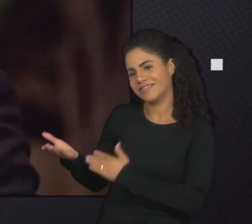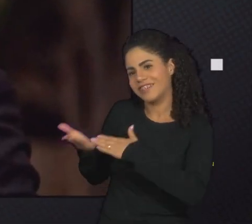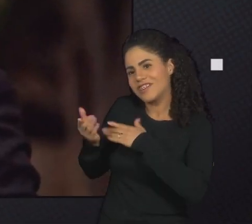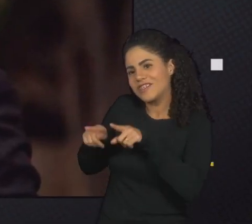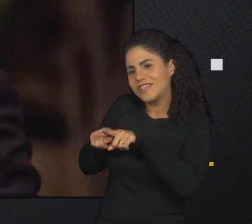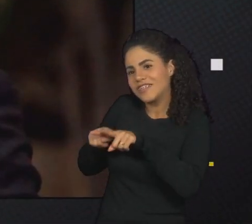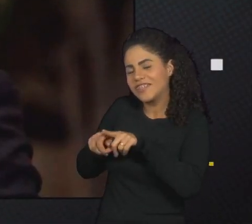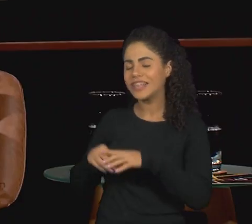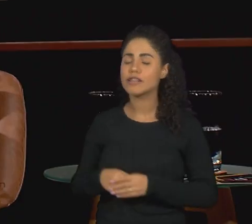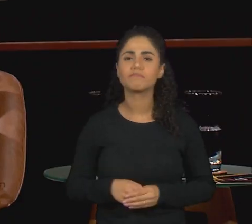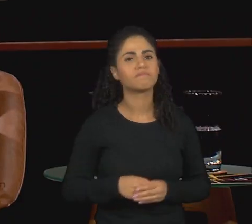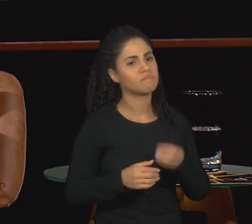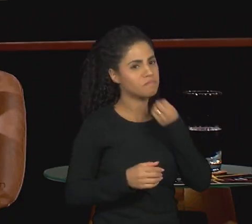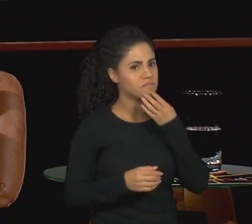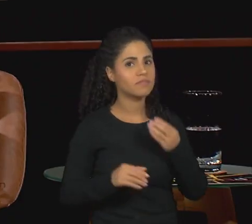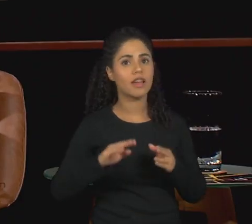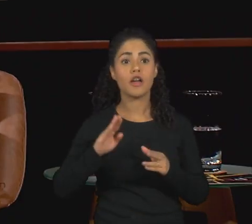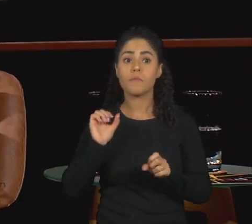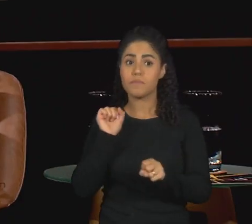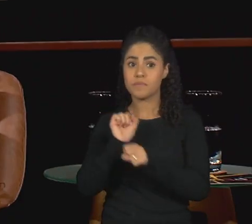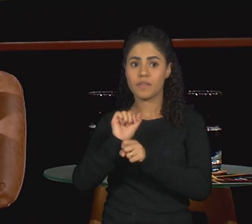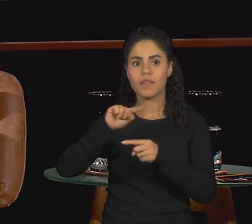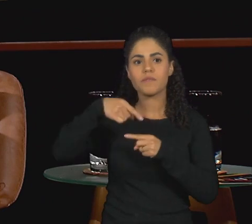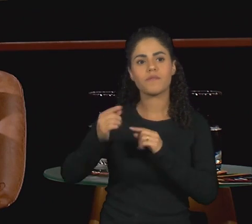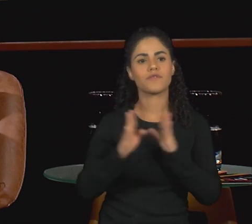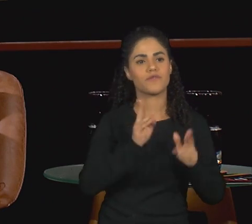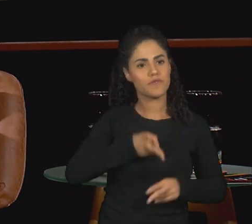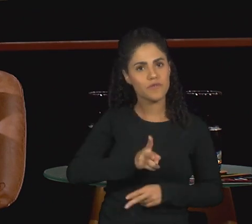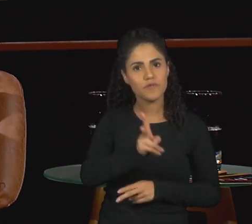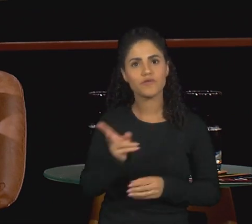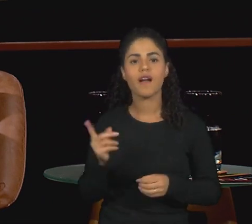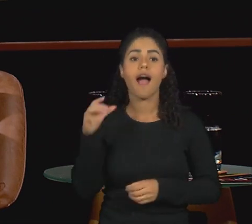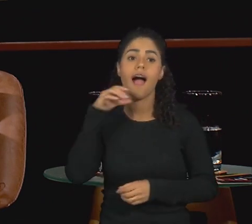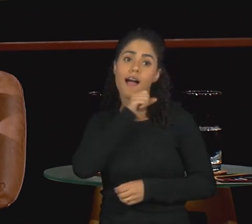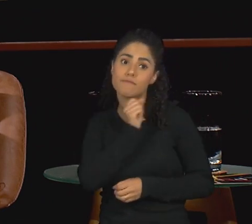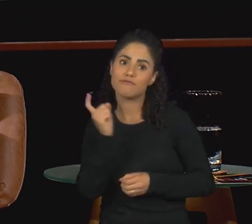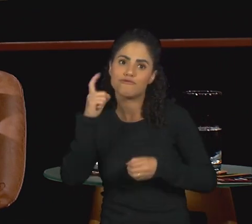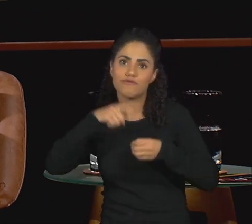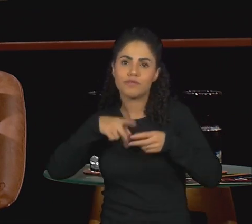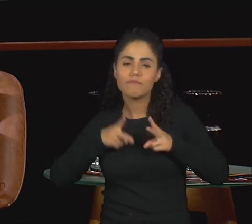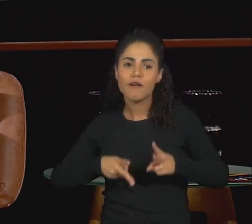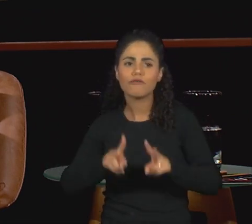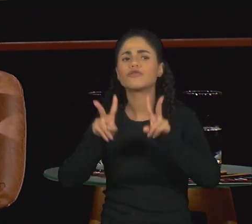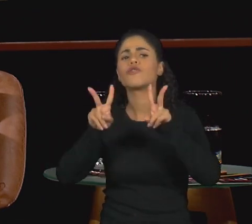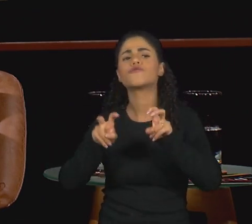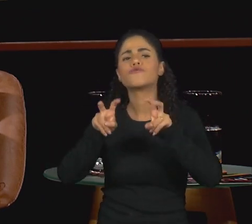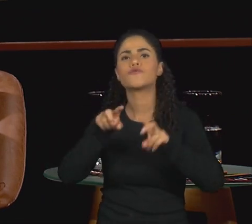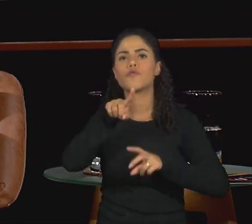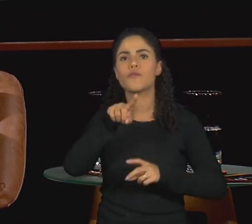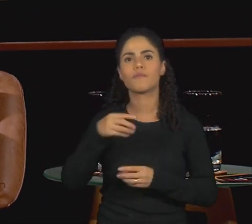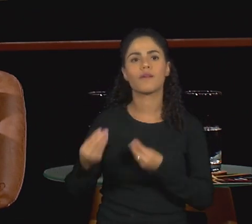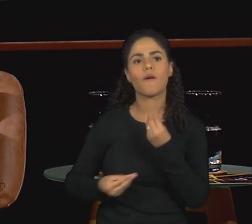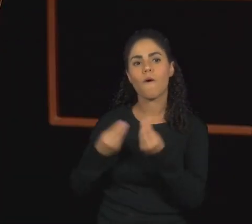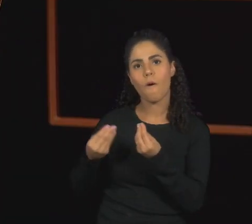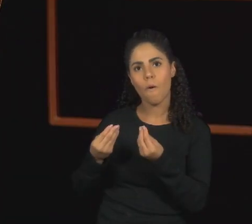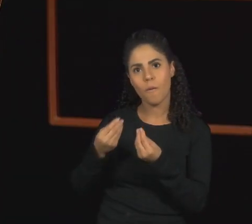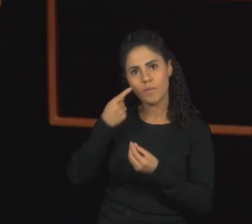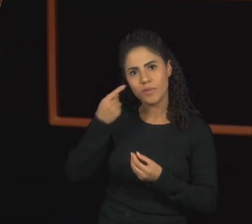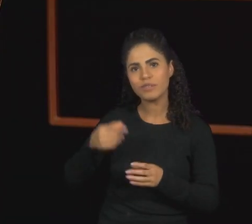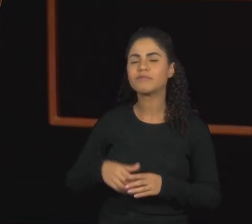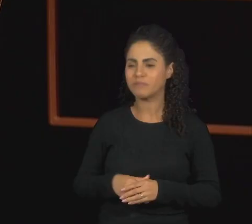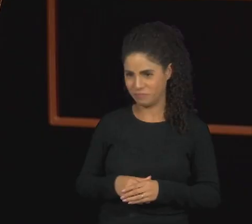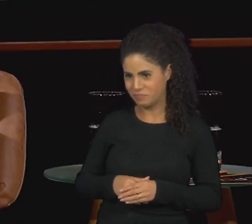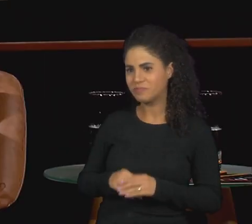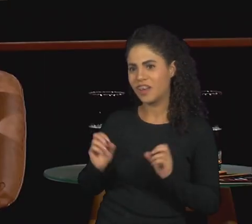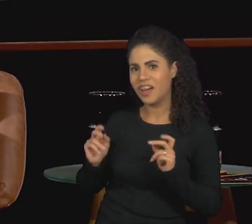isso. Muito bom. Vamos fazer mais uma pausa, Caio. Mas a gente volta rapidinho para você falar um pouco mais sobre o Frei Tito